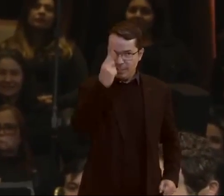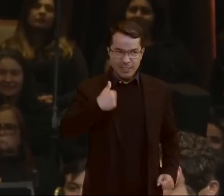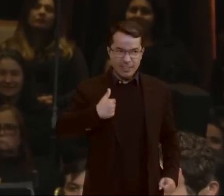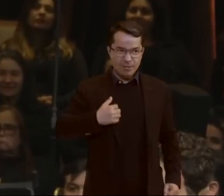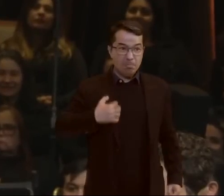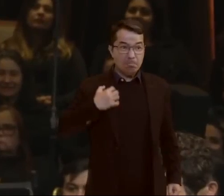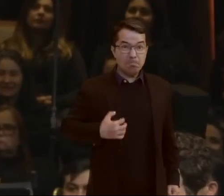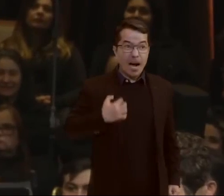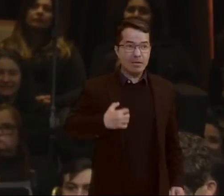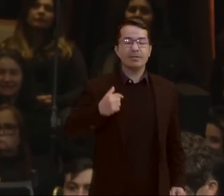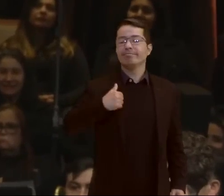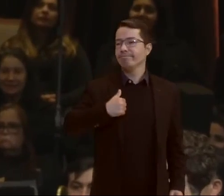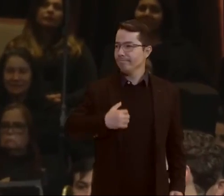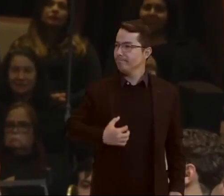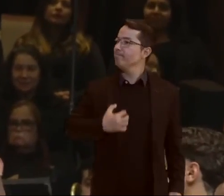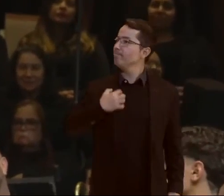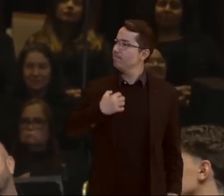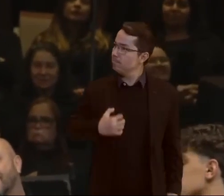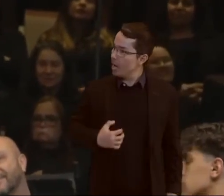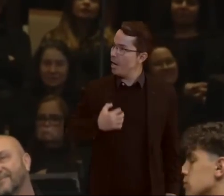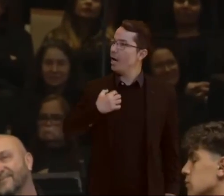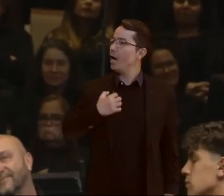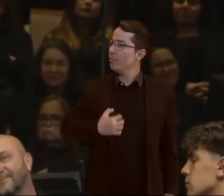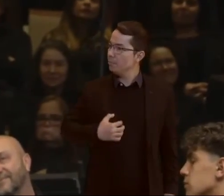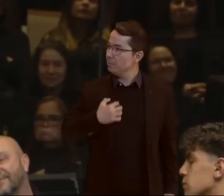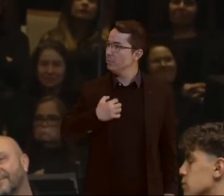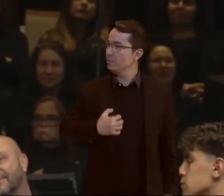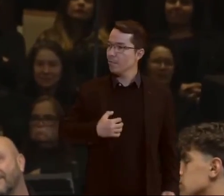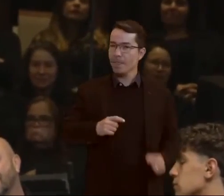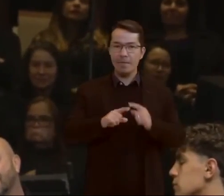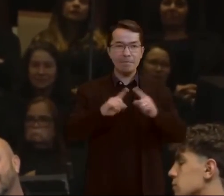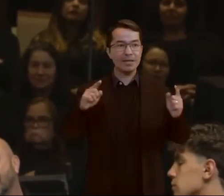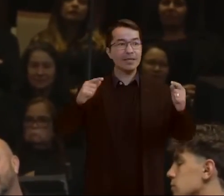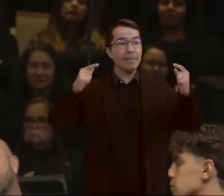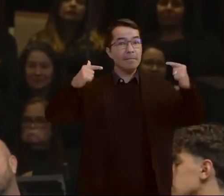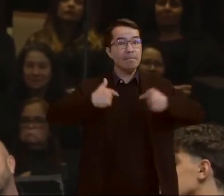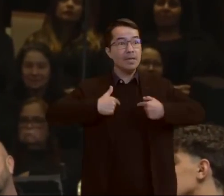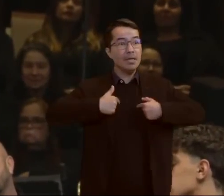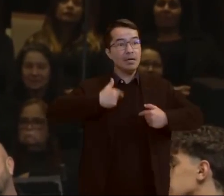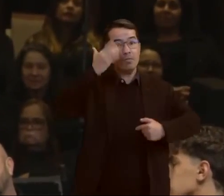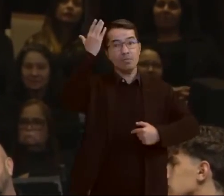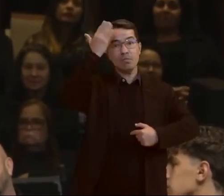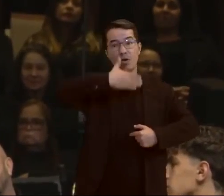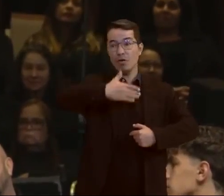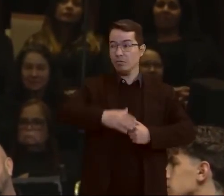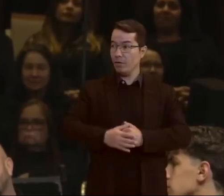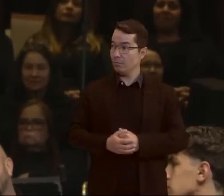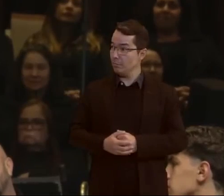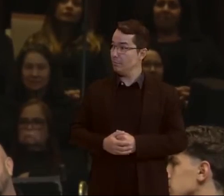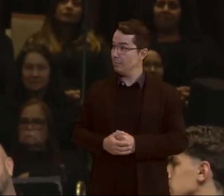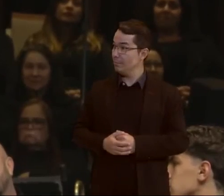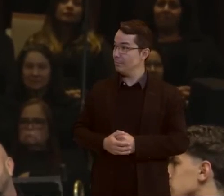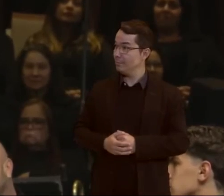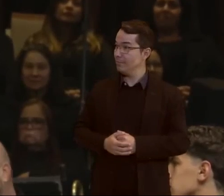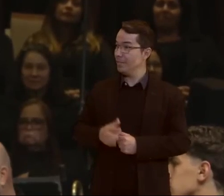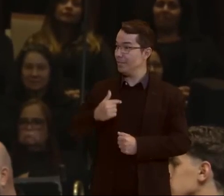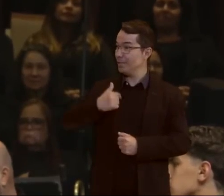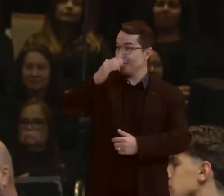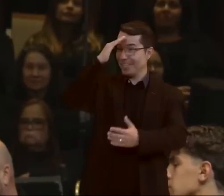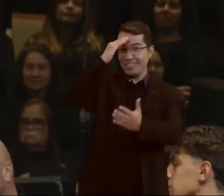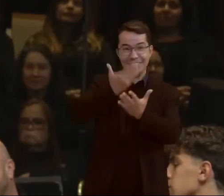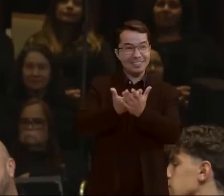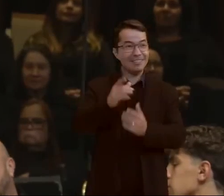jornal essas coisas. Mas aquele era o meu momento de prova de fé. Eu acredito, eu creio que Deus está nesse